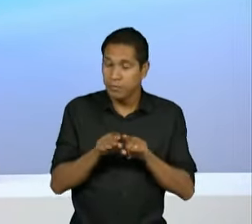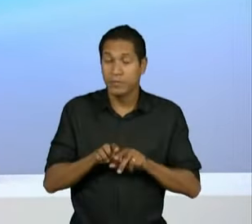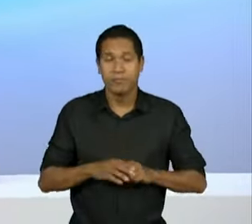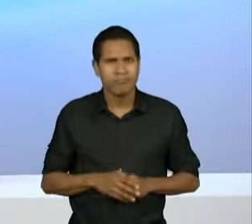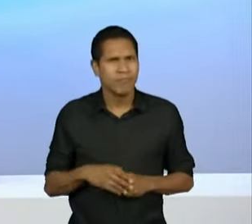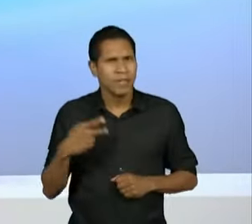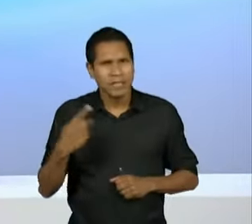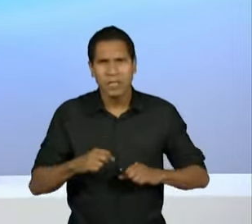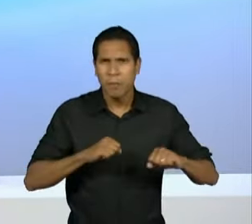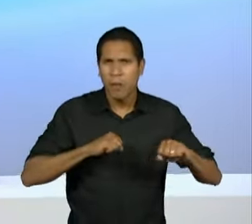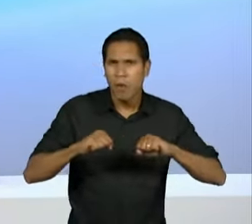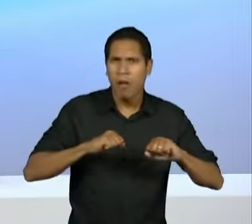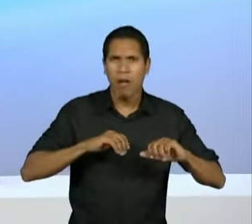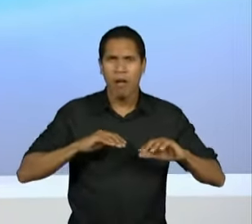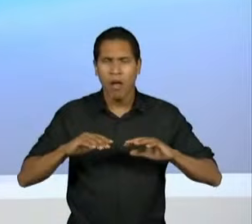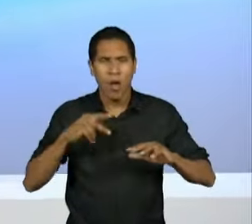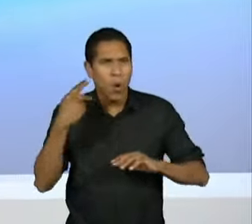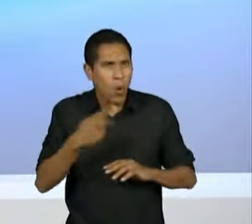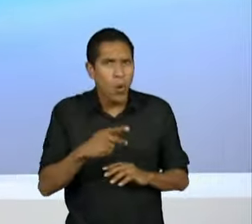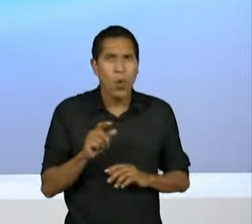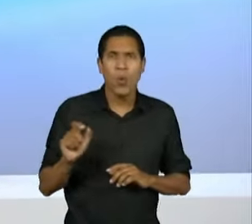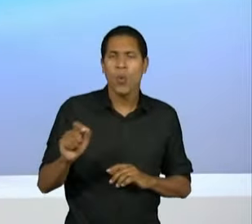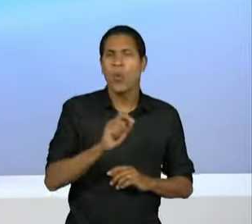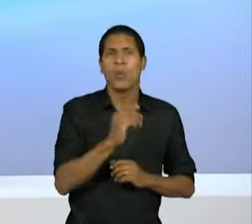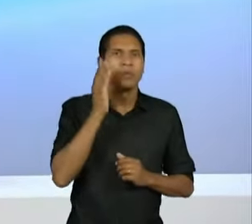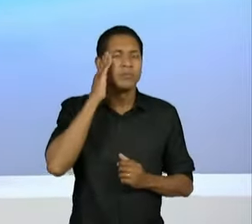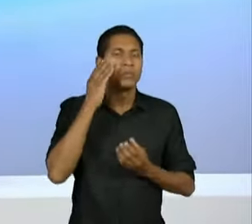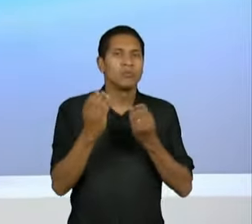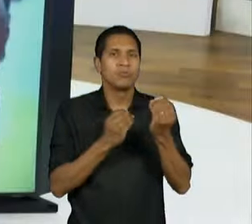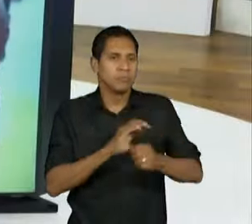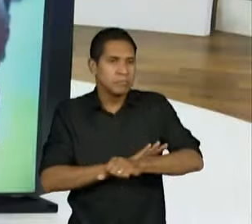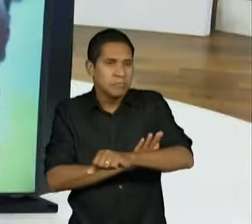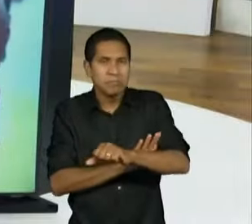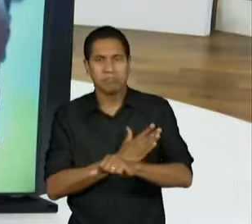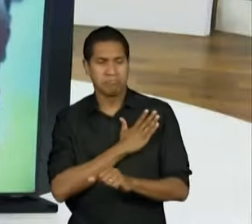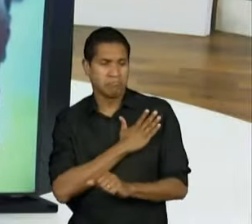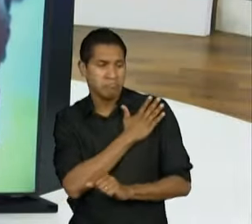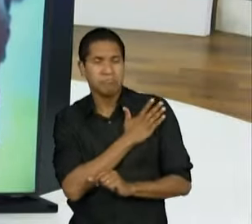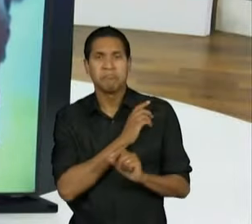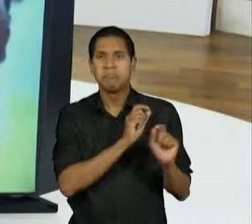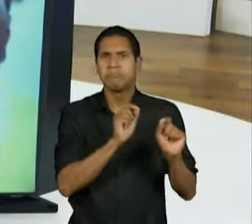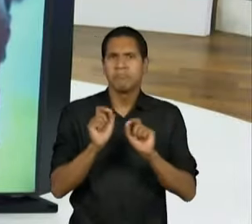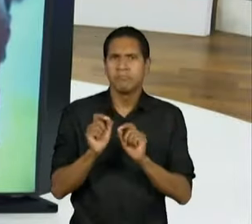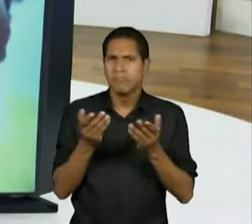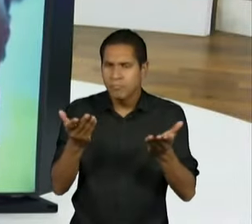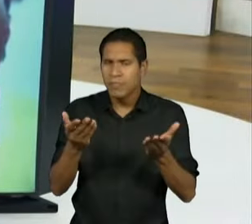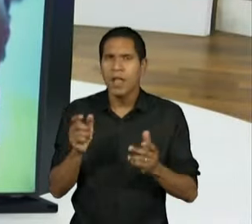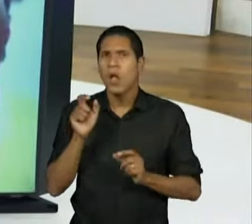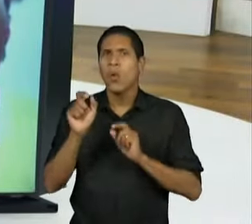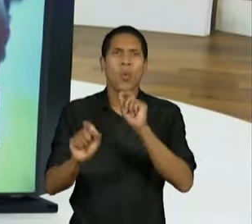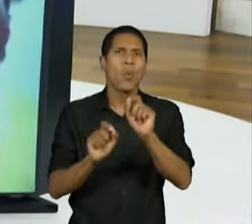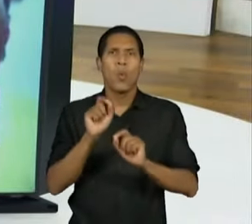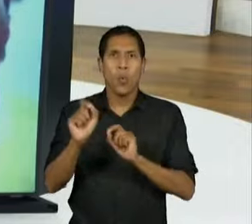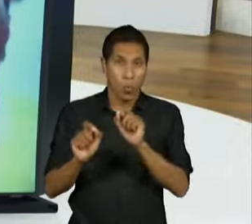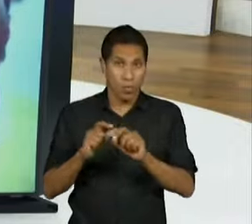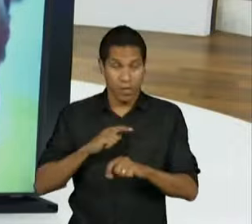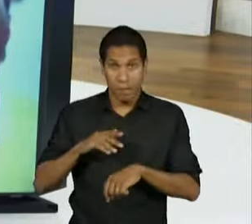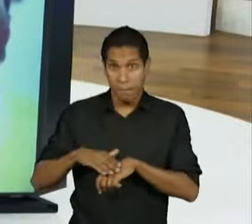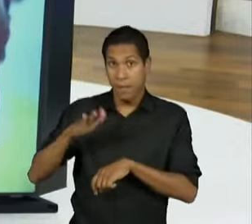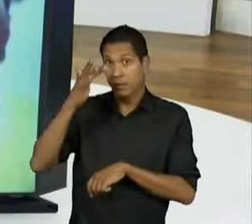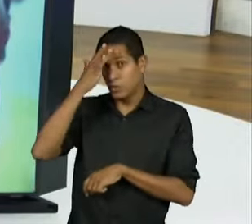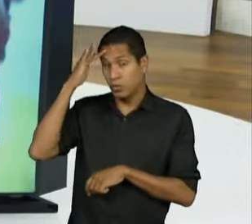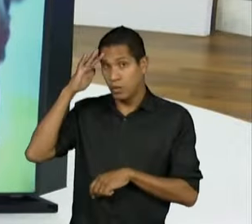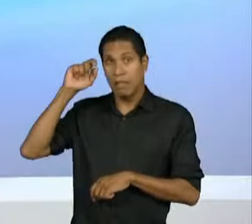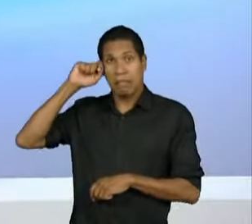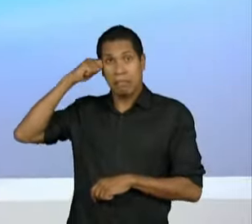hoje se discutir racismo estrutural, de se falar em preconceito, de se escrever sobre isso, a senhora atribui a quê? Ao maior acesso de